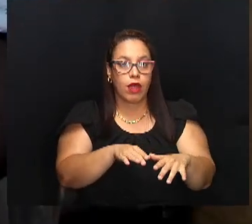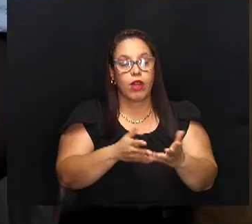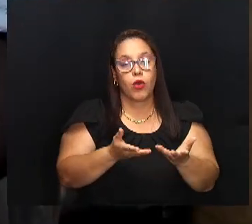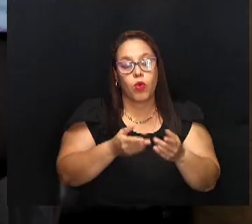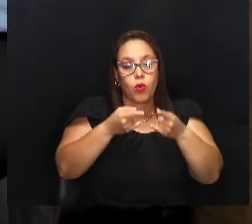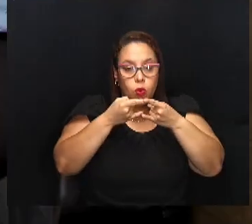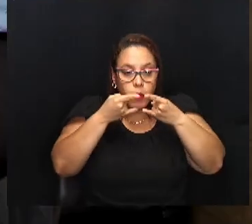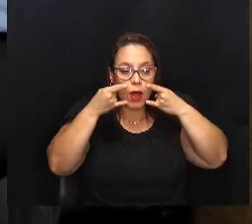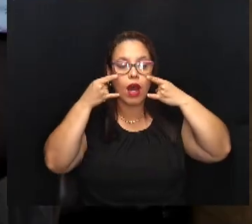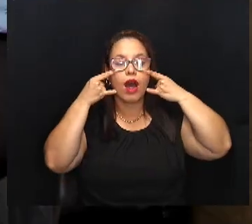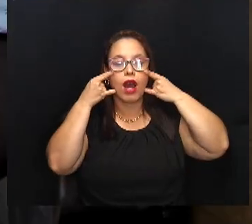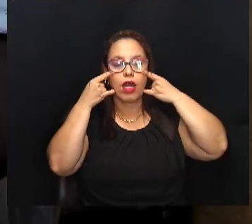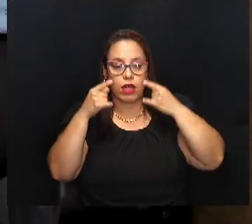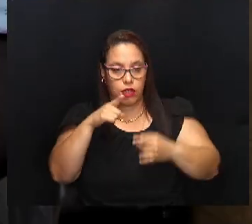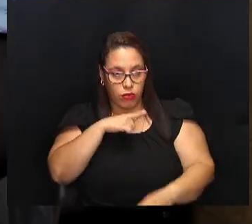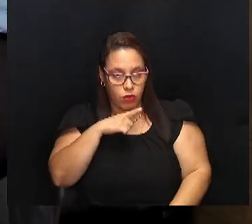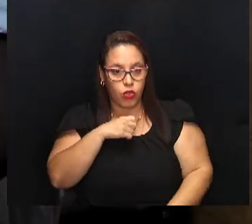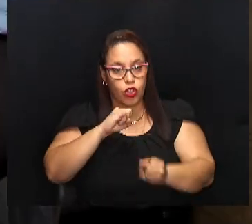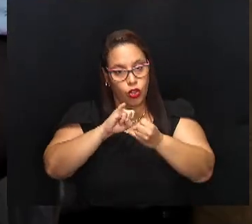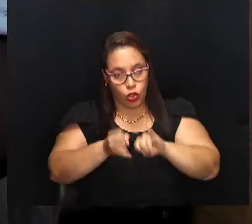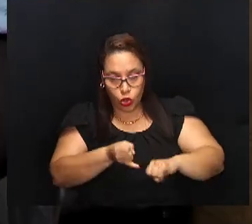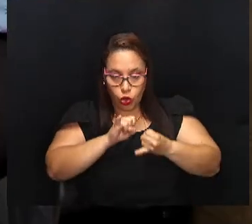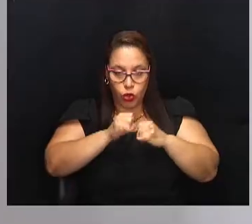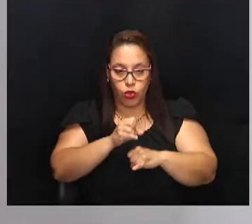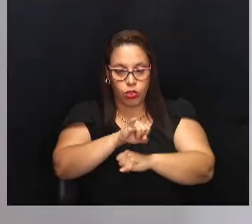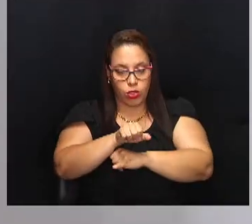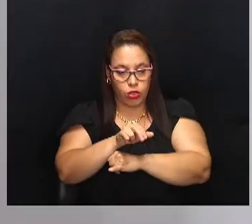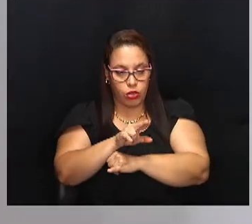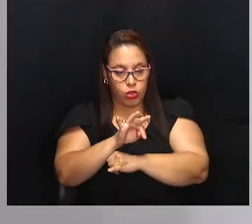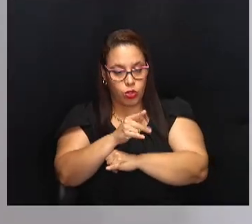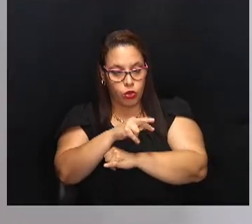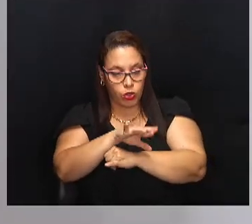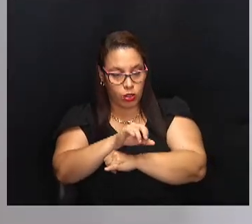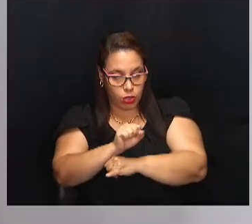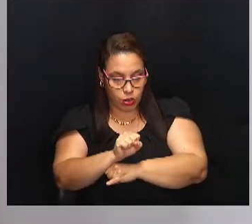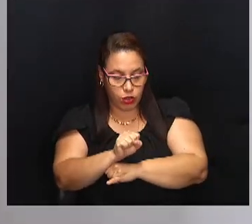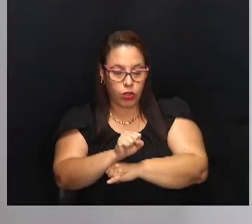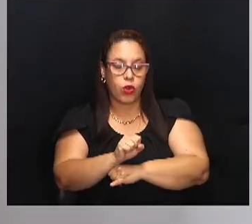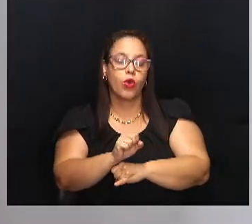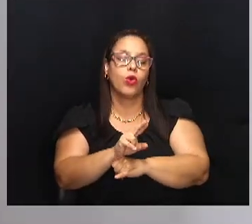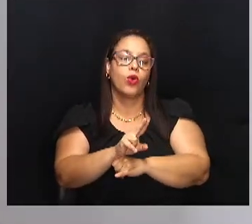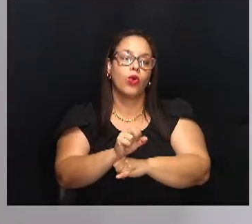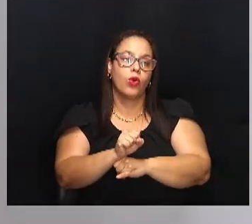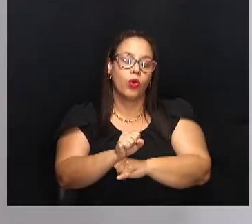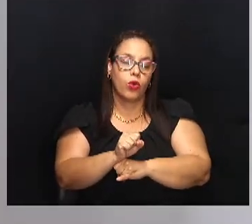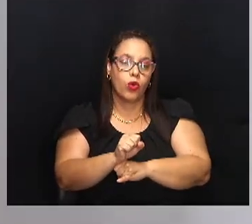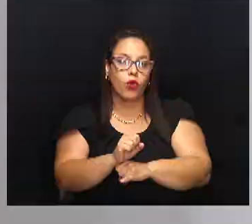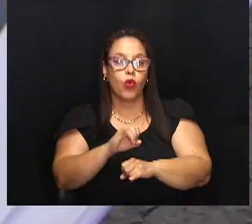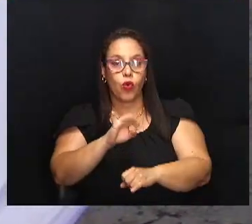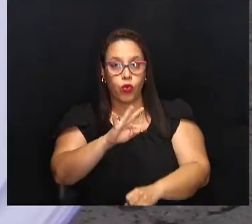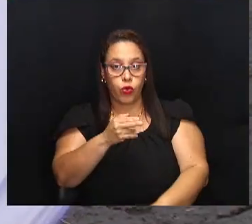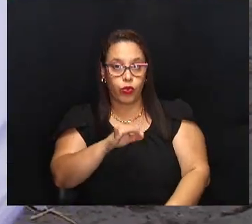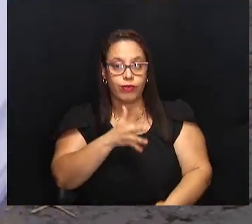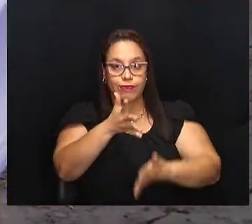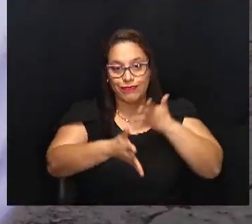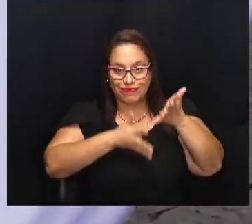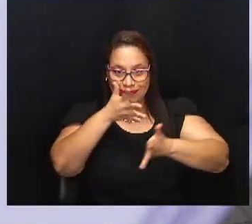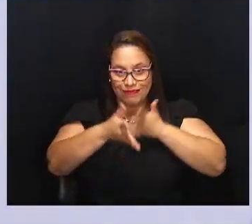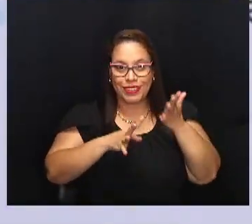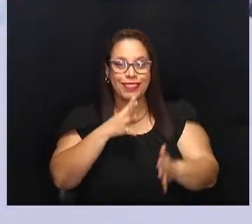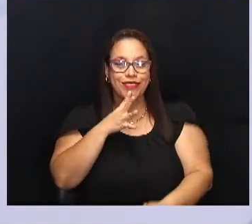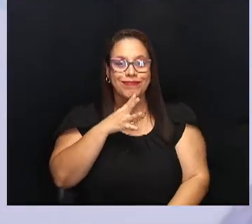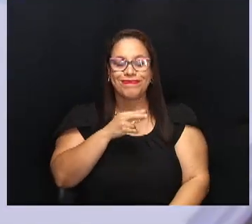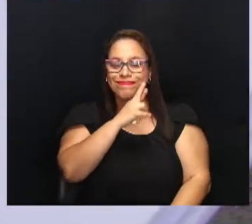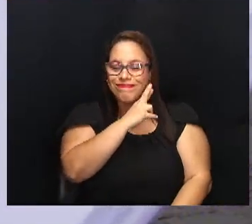máscara, ali nós tínhamos o jiu-jitsu, né? Também tínhamos ali o funcional, a Libras, que foi onde eu conheci a